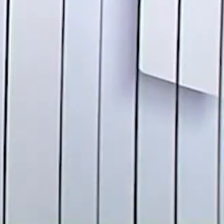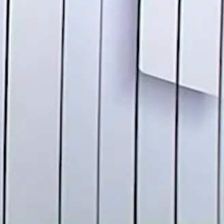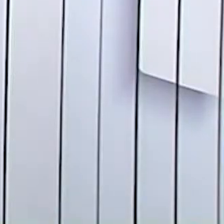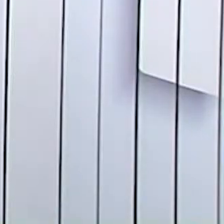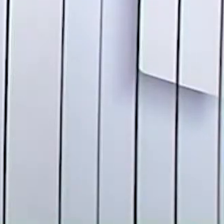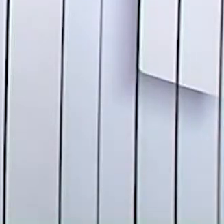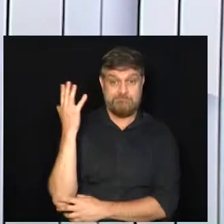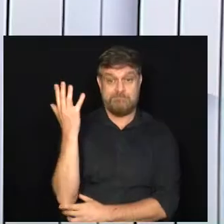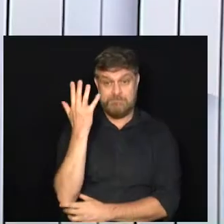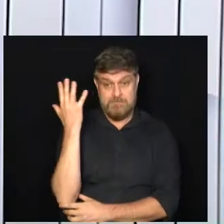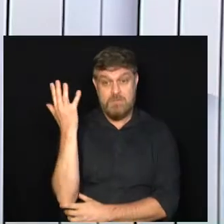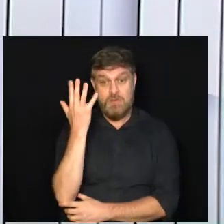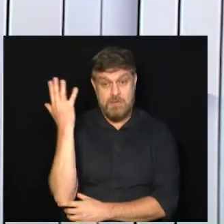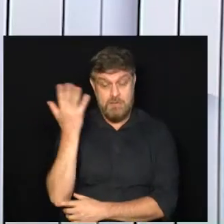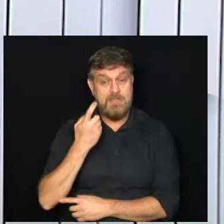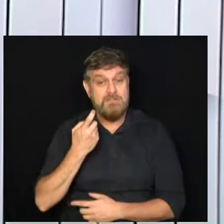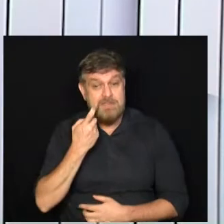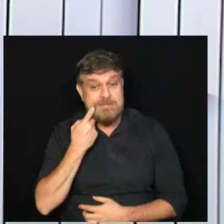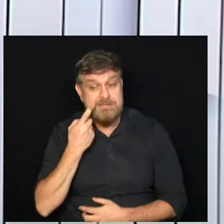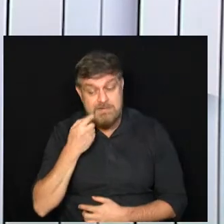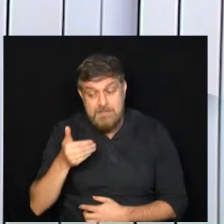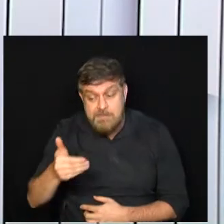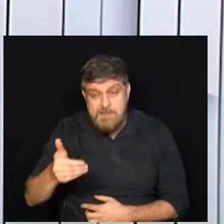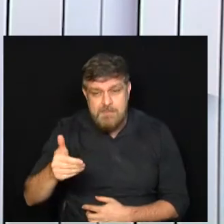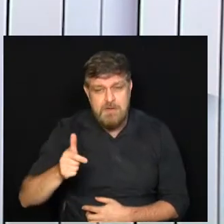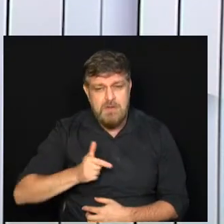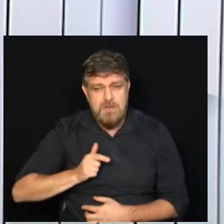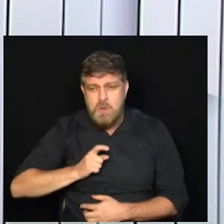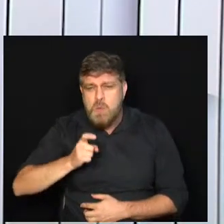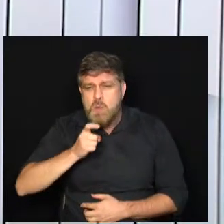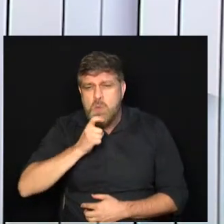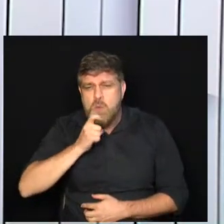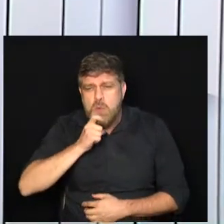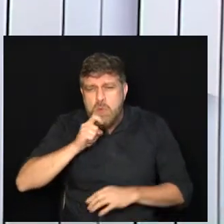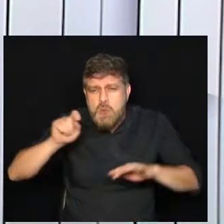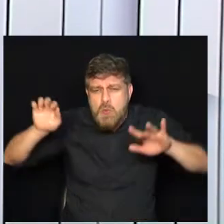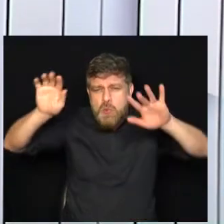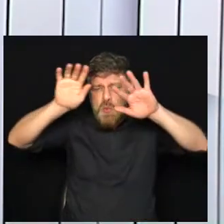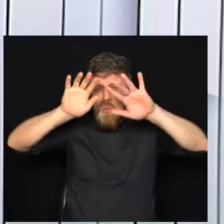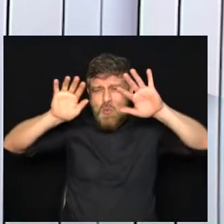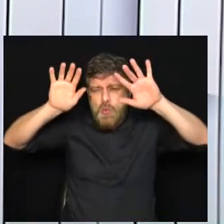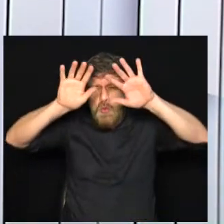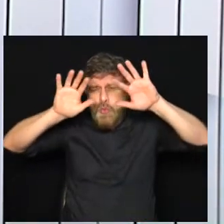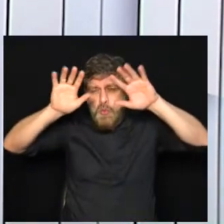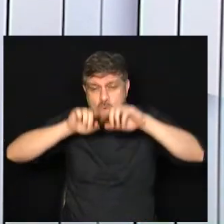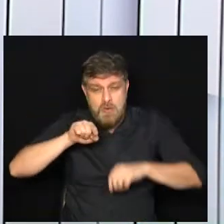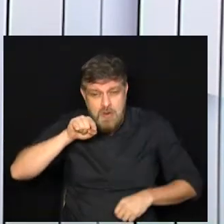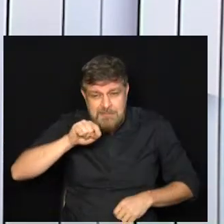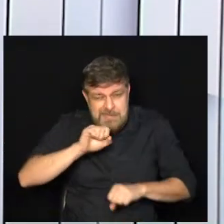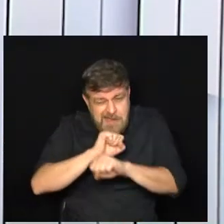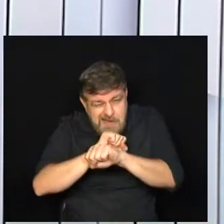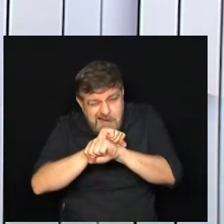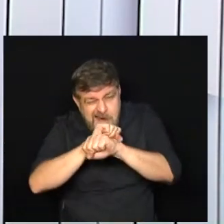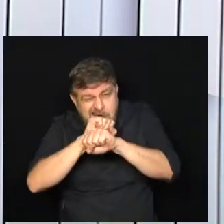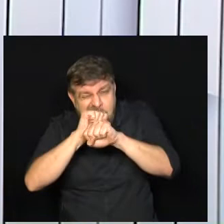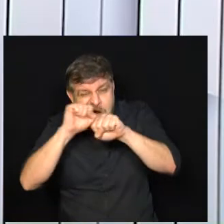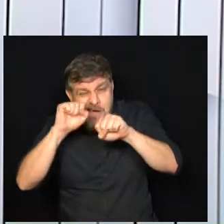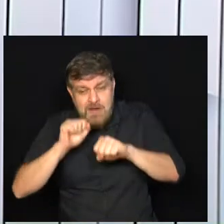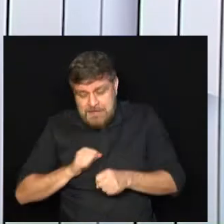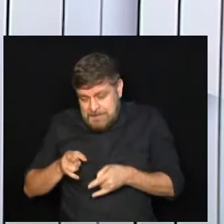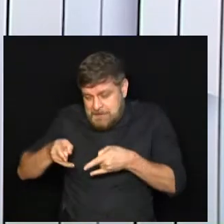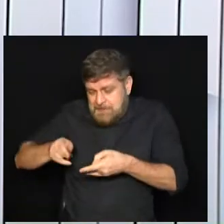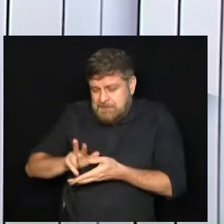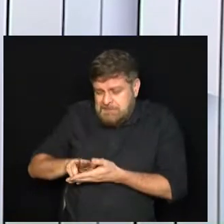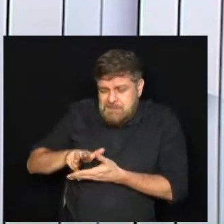Previsão do tempo para esta sexta-feira. Massa de ar frio passando por Campinas. Você que acorda cedo tem saído da cama,